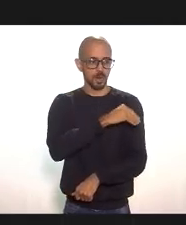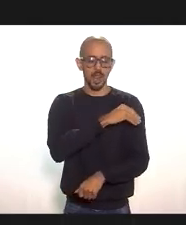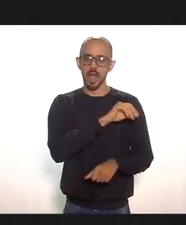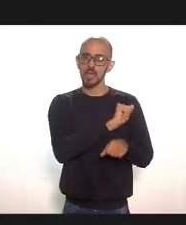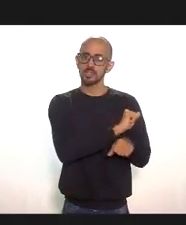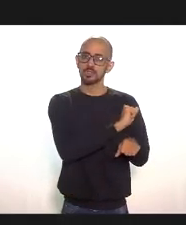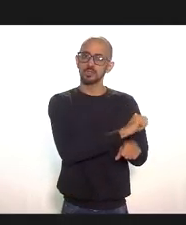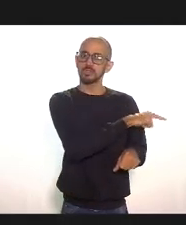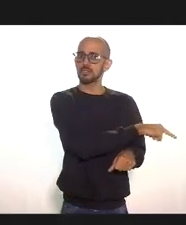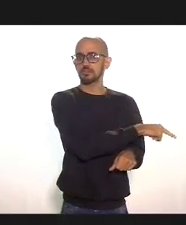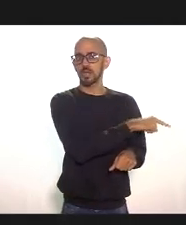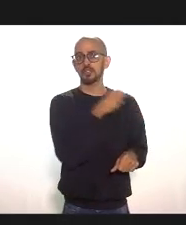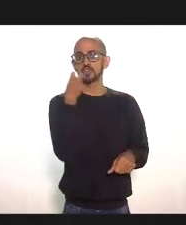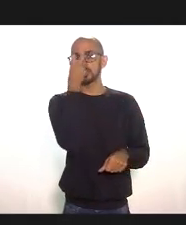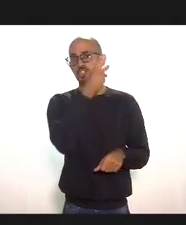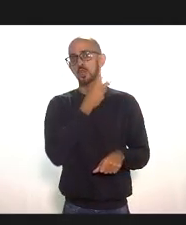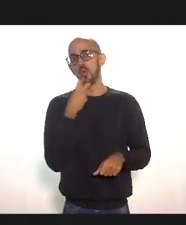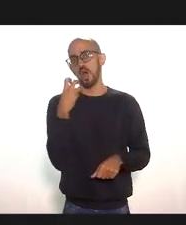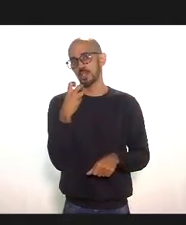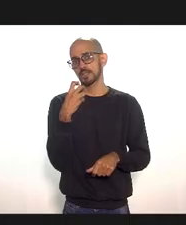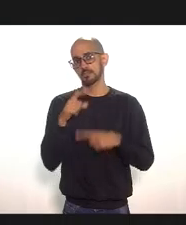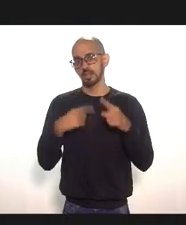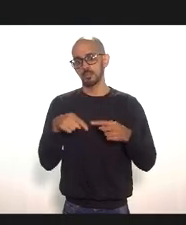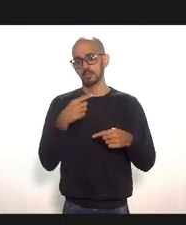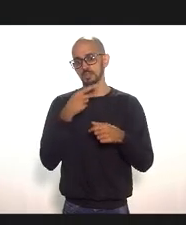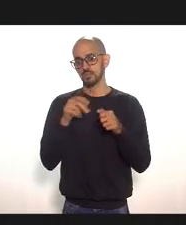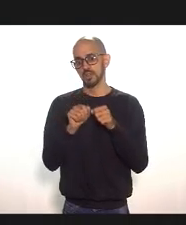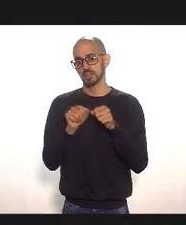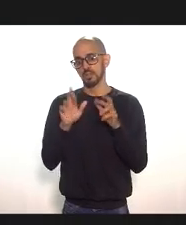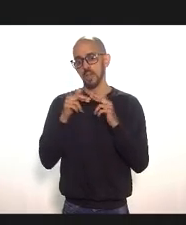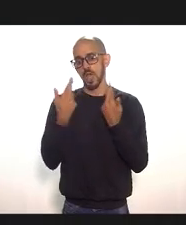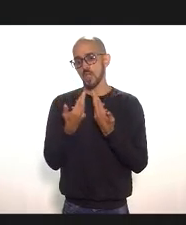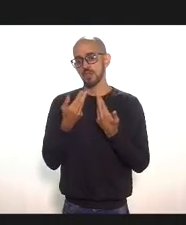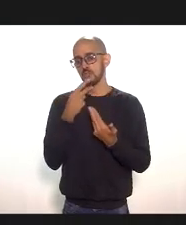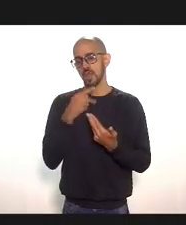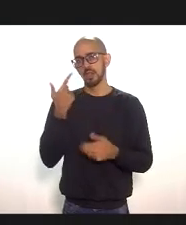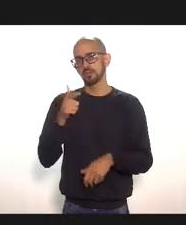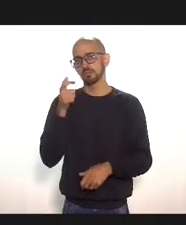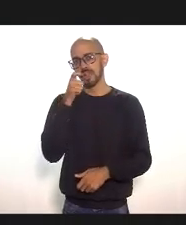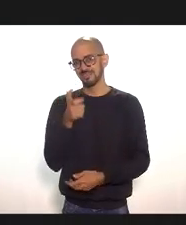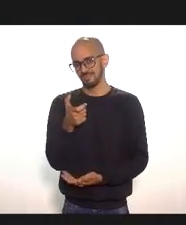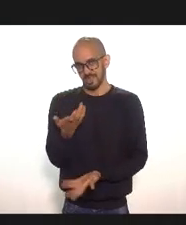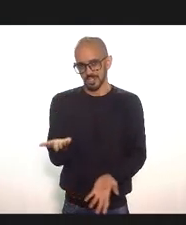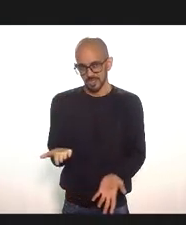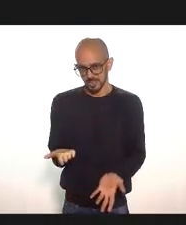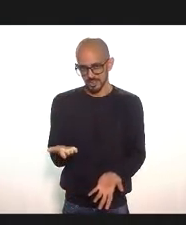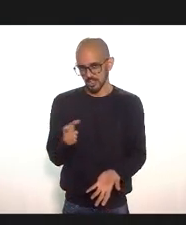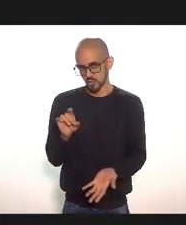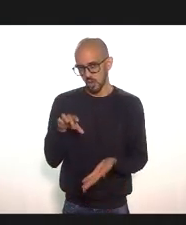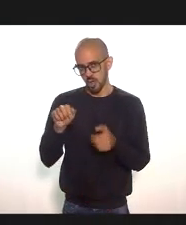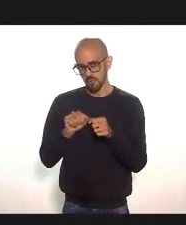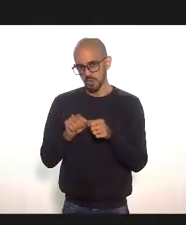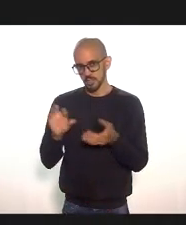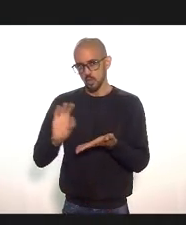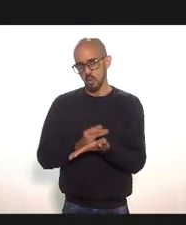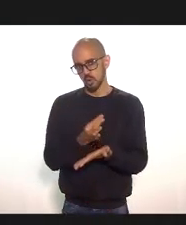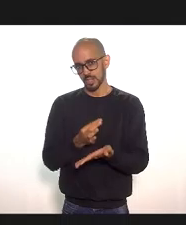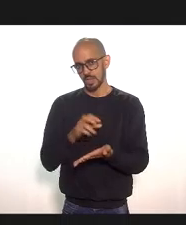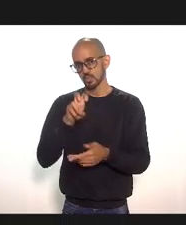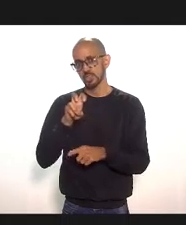Pfizer esperando 5 horas para depois fazer uma reunião, dizer que não tinha interesse e só fechar um contrato